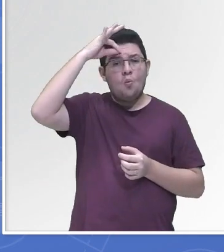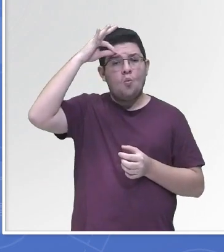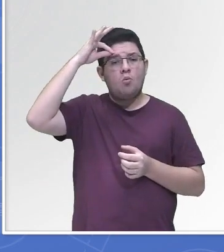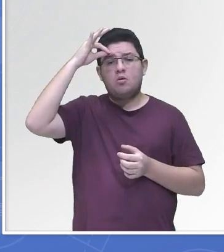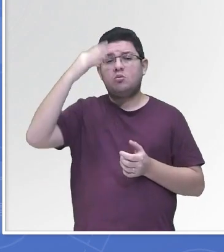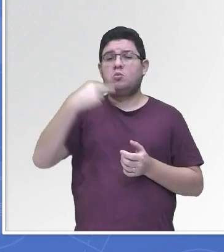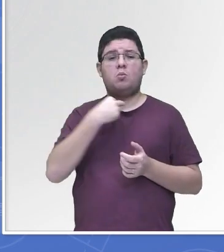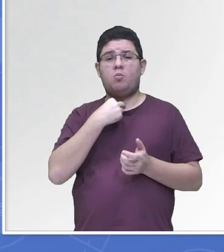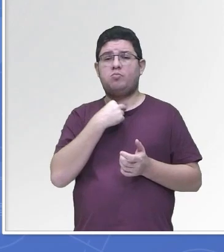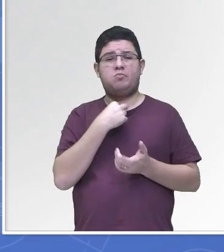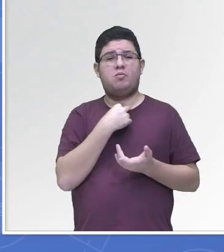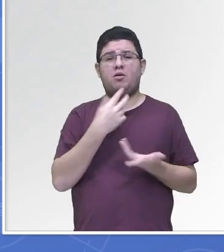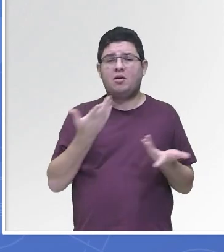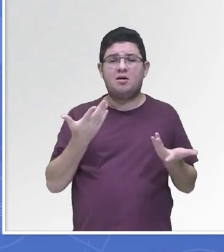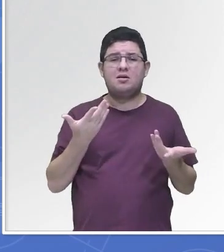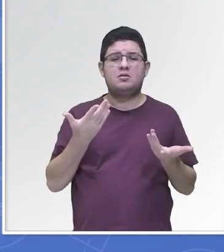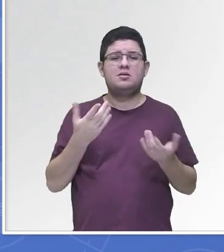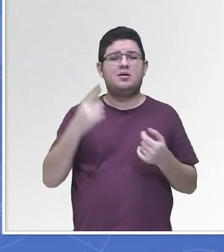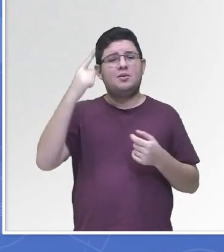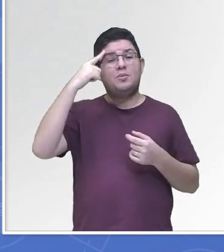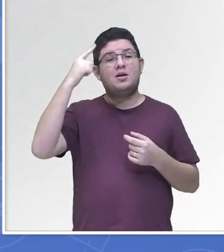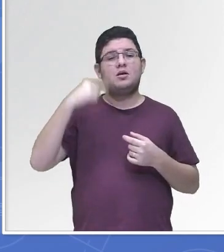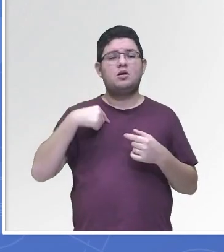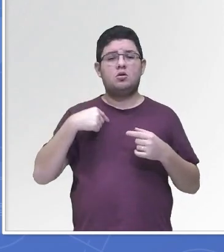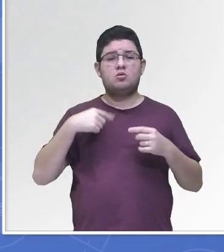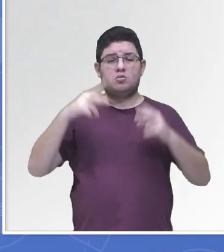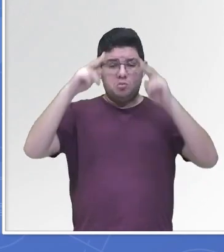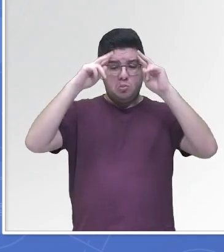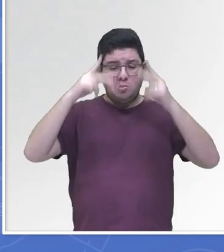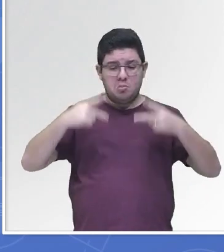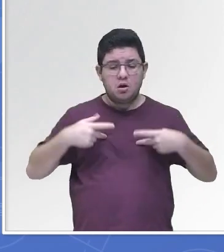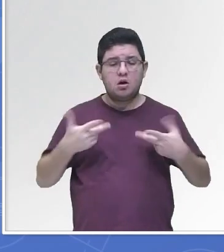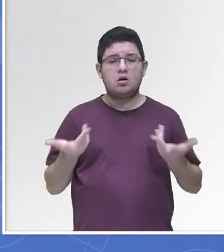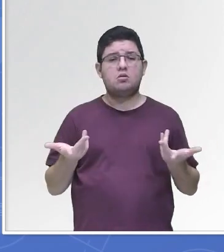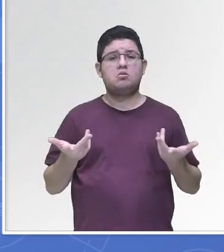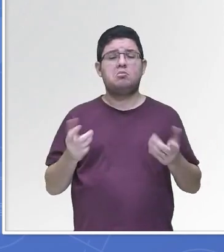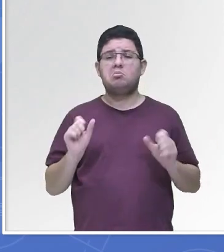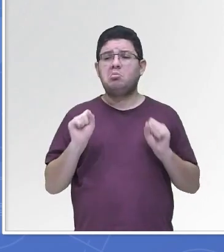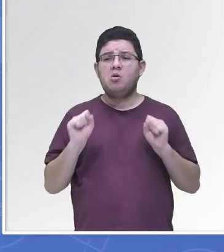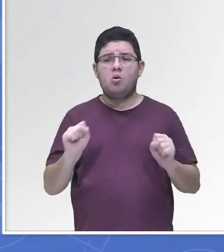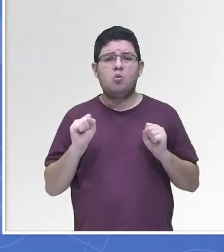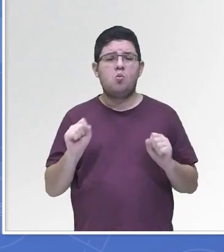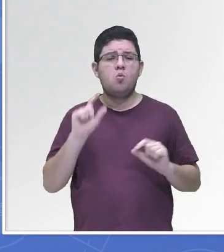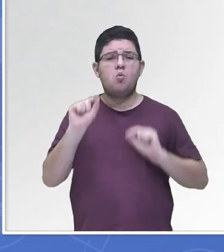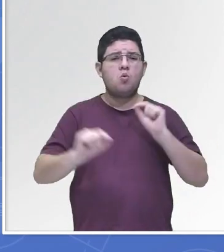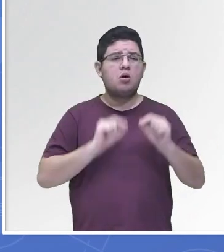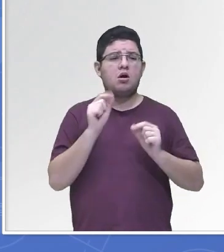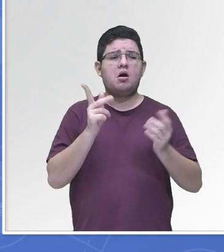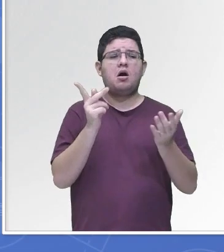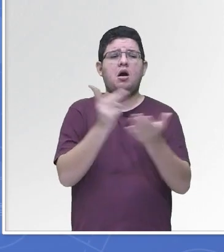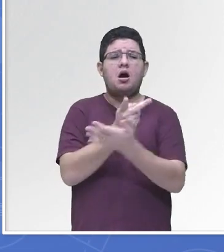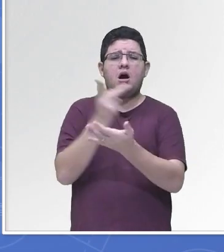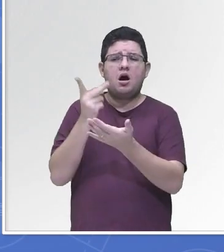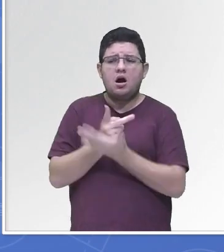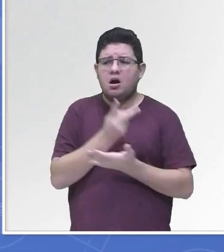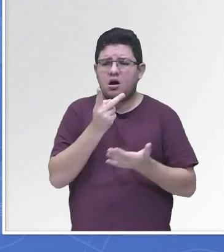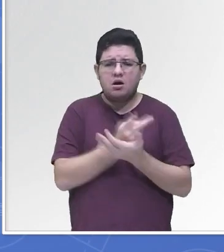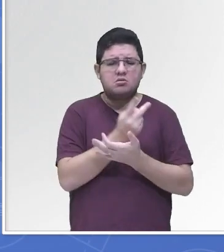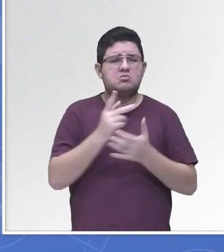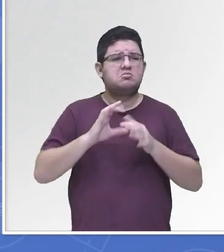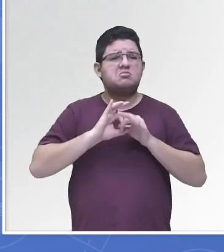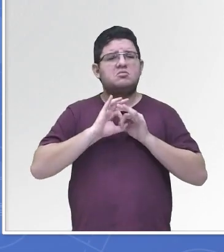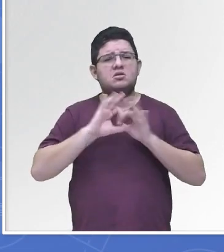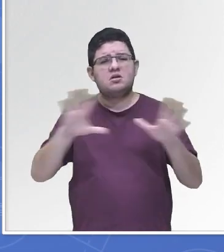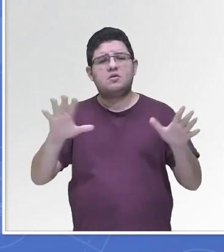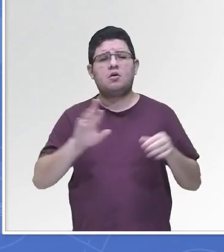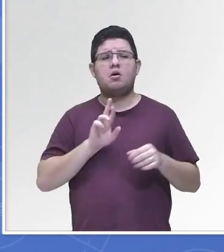daí, tá? Porque eu sou humano... Então agora eu posso, né, errar à vontade, eu sou racional, eu